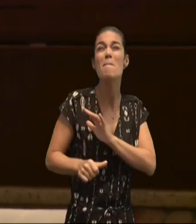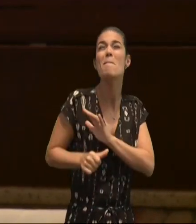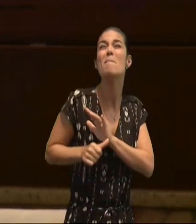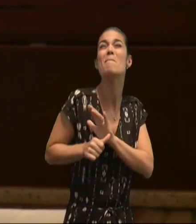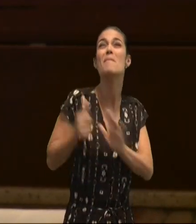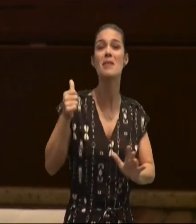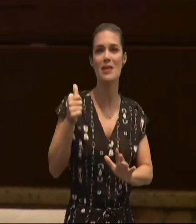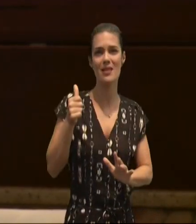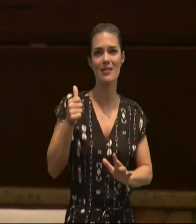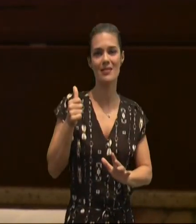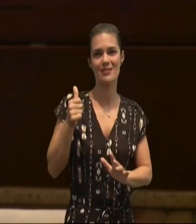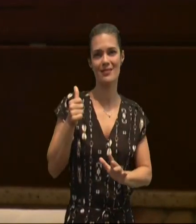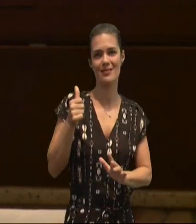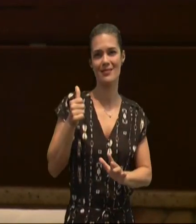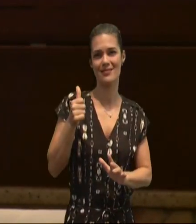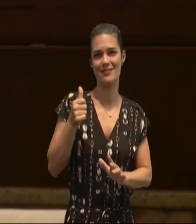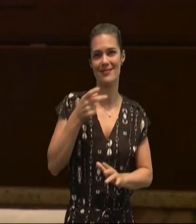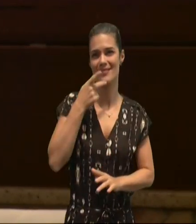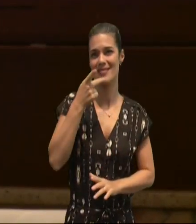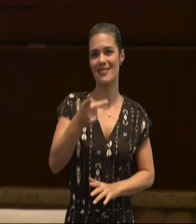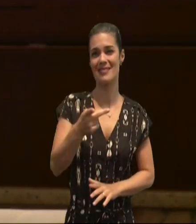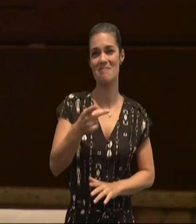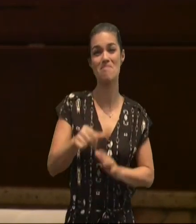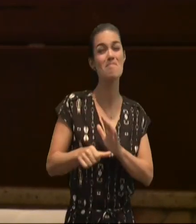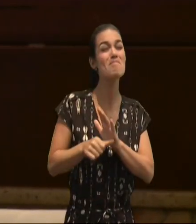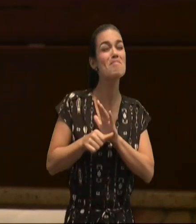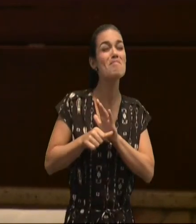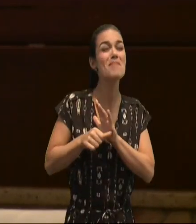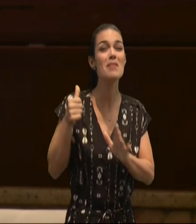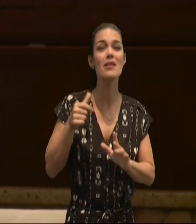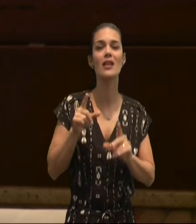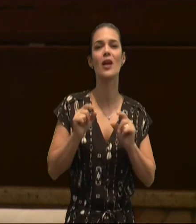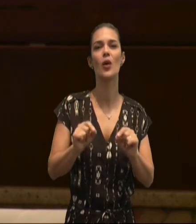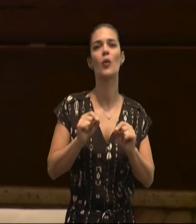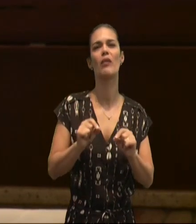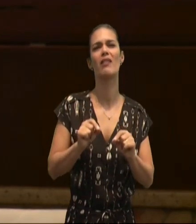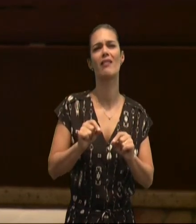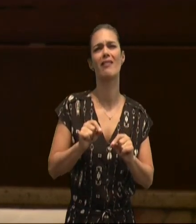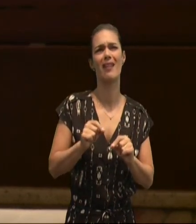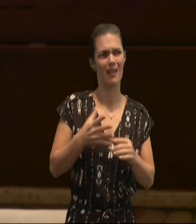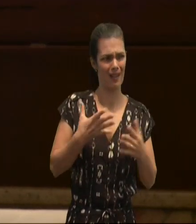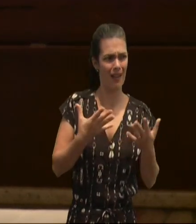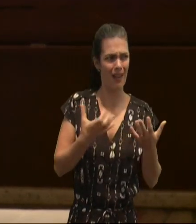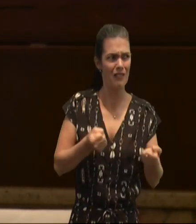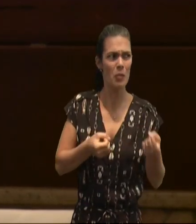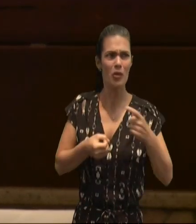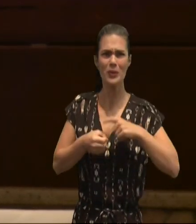a primeira palavra que ele profere é: vamos voltar.